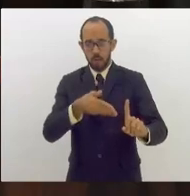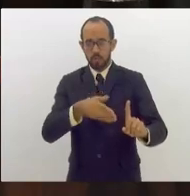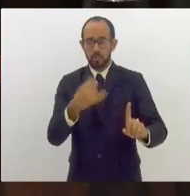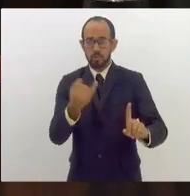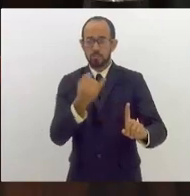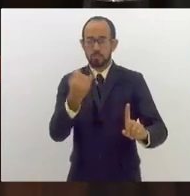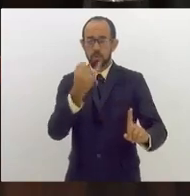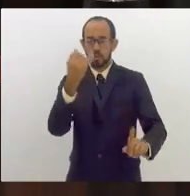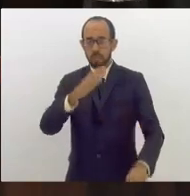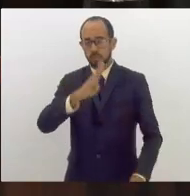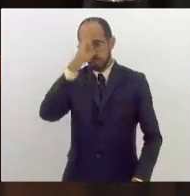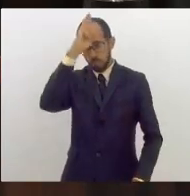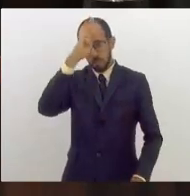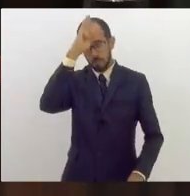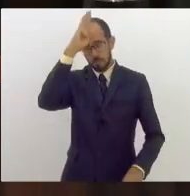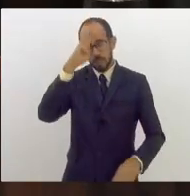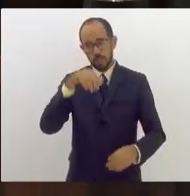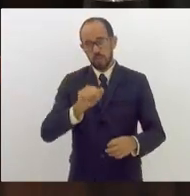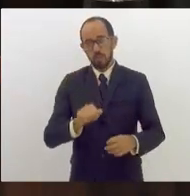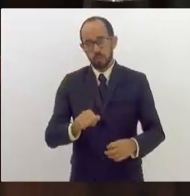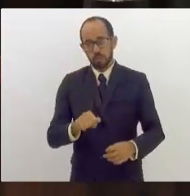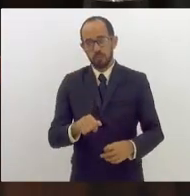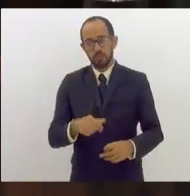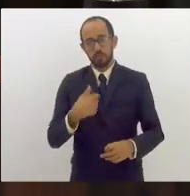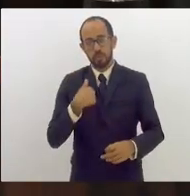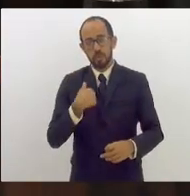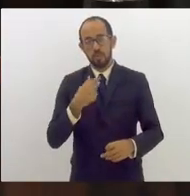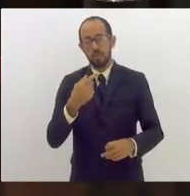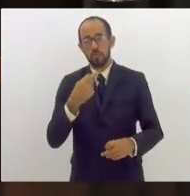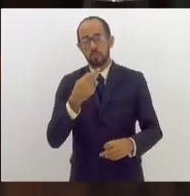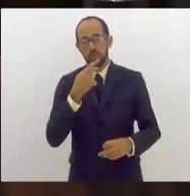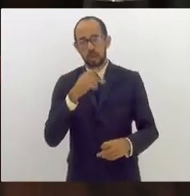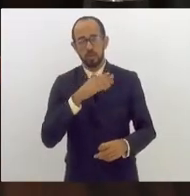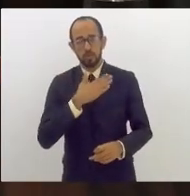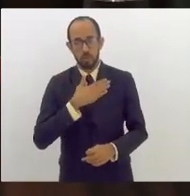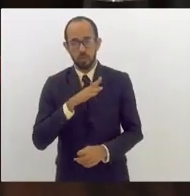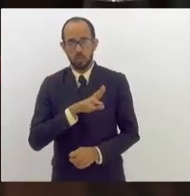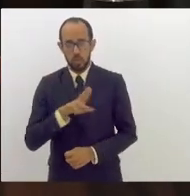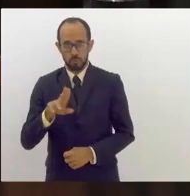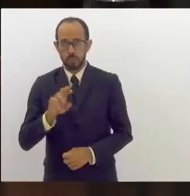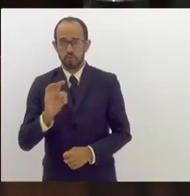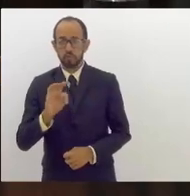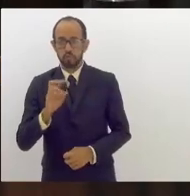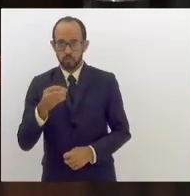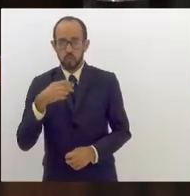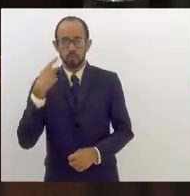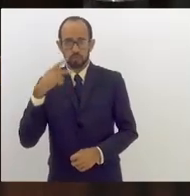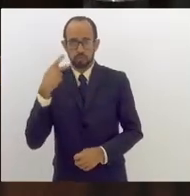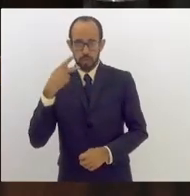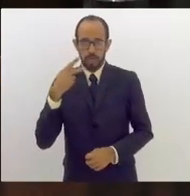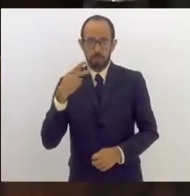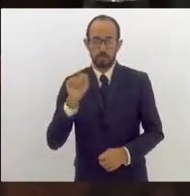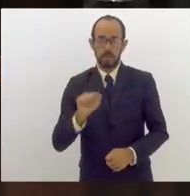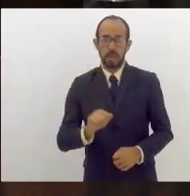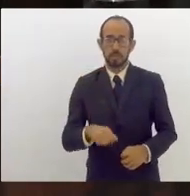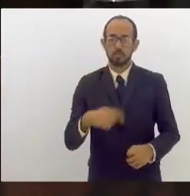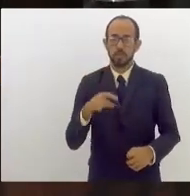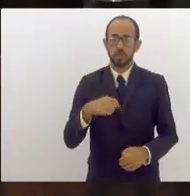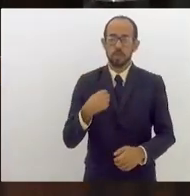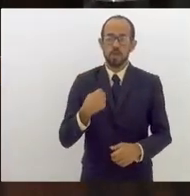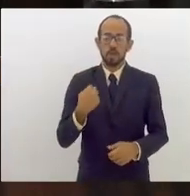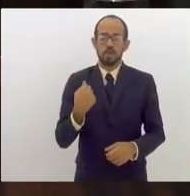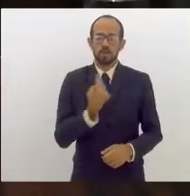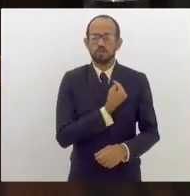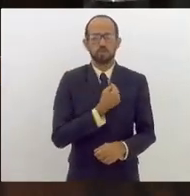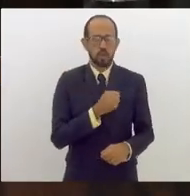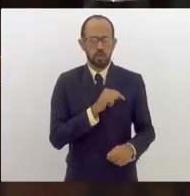do Corpo de Bombeiros E aí deixo aqui em meu nome em nome de todos os parlamentares da sua casa as nossas